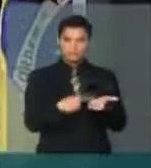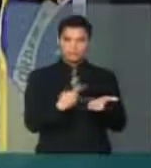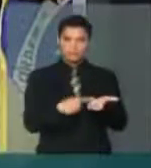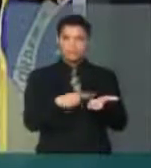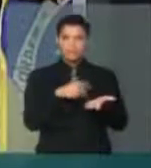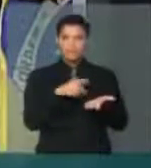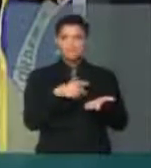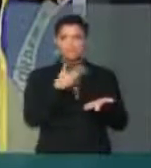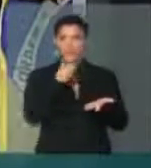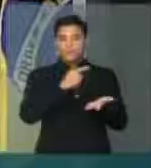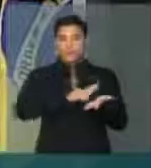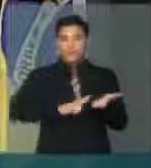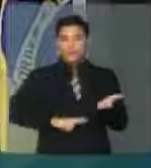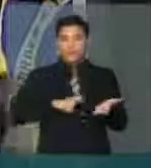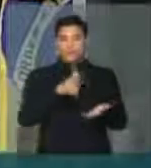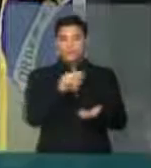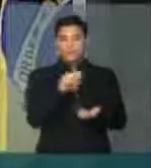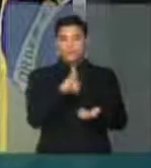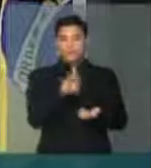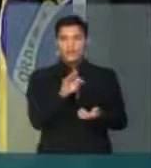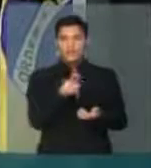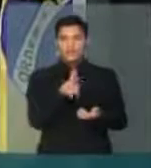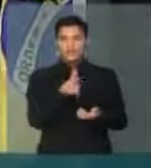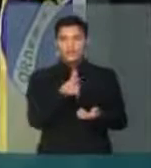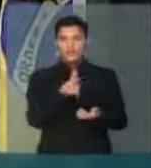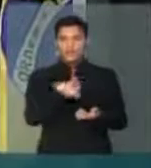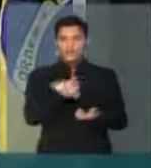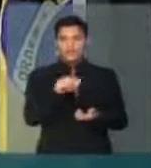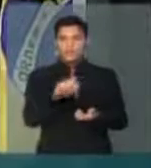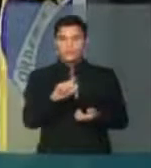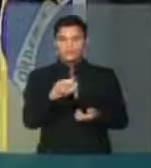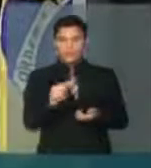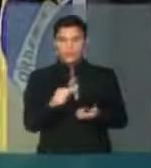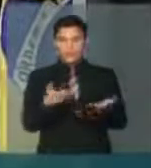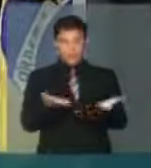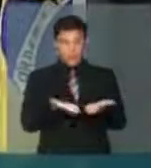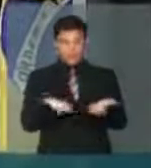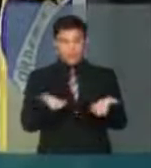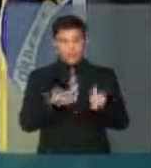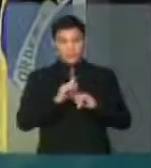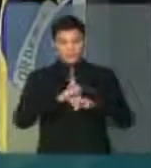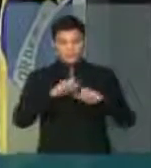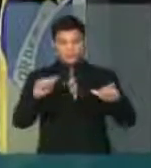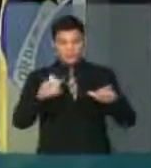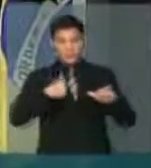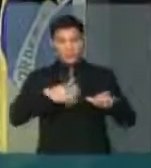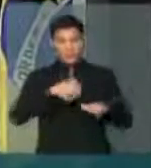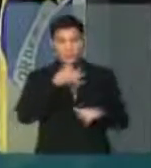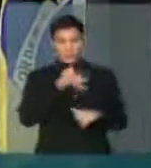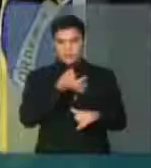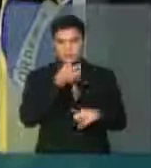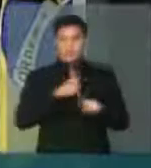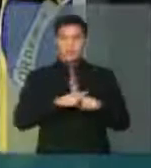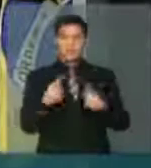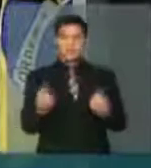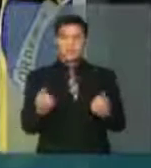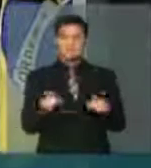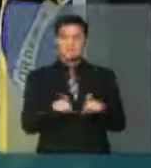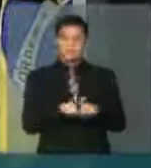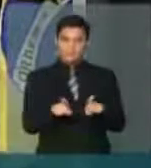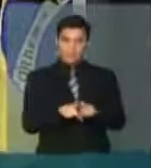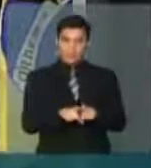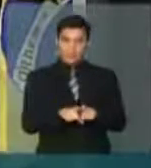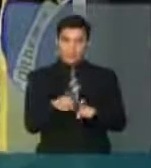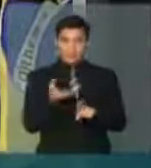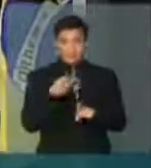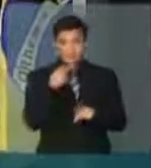Arthur Maia. E nós estamos aqui registrando a posição do partido, mas também registrando a nossa